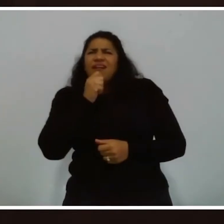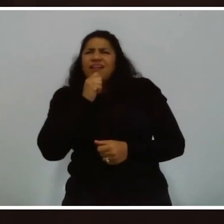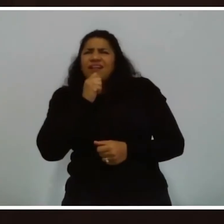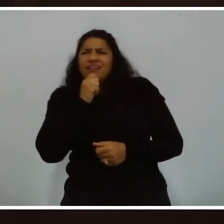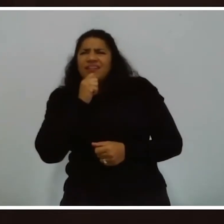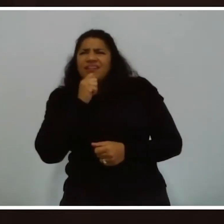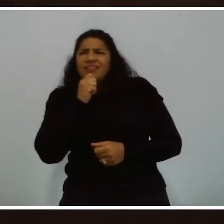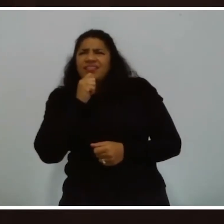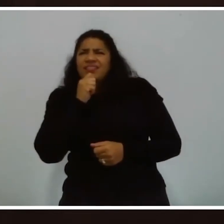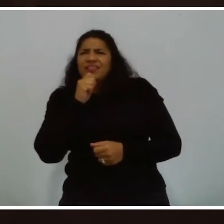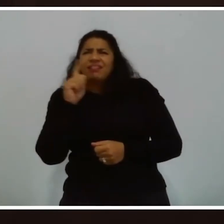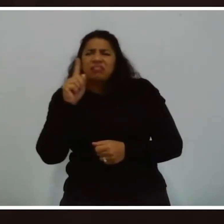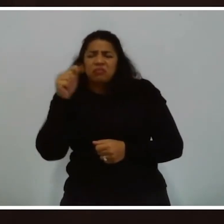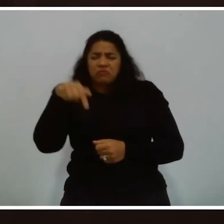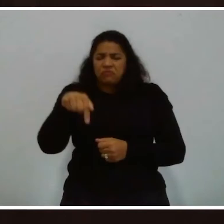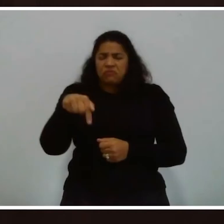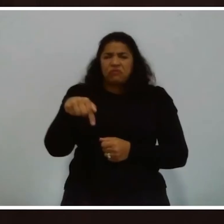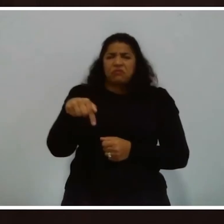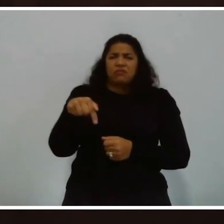convosco.